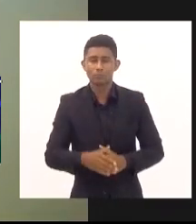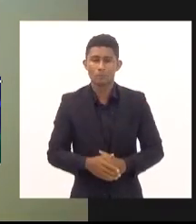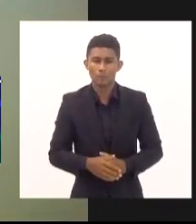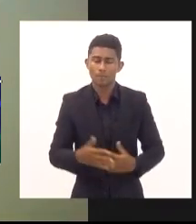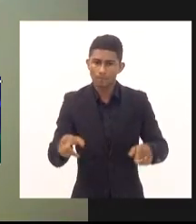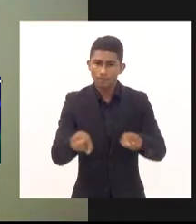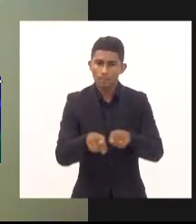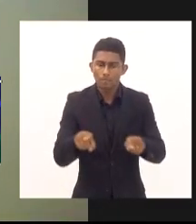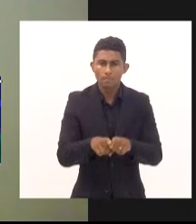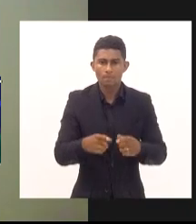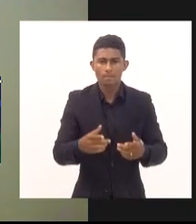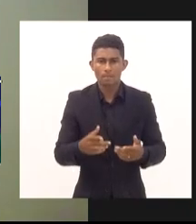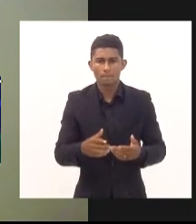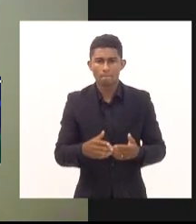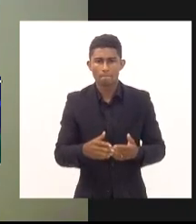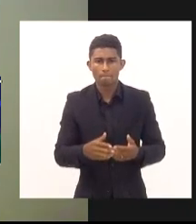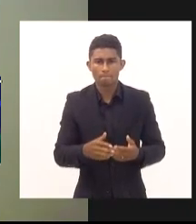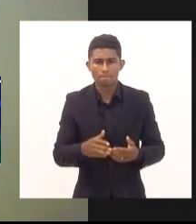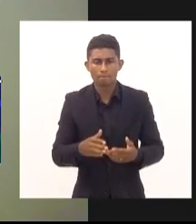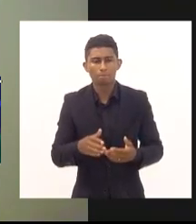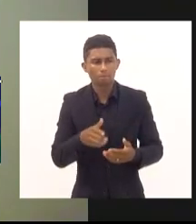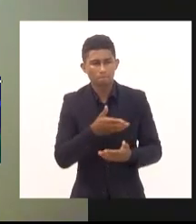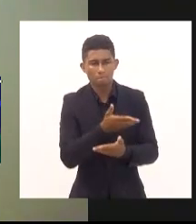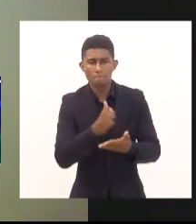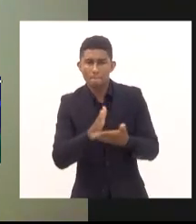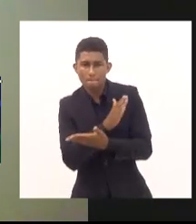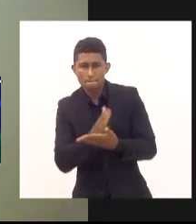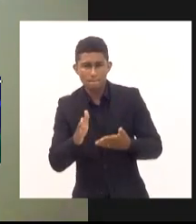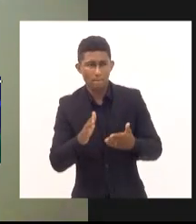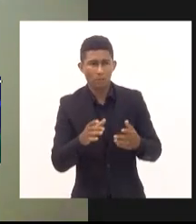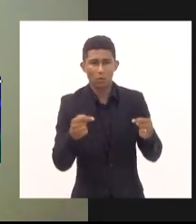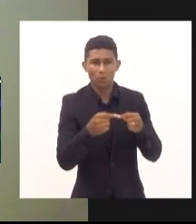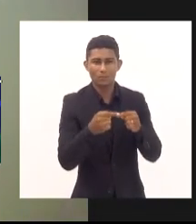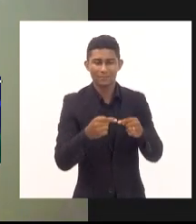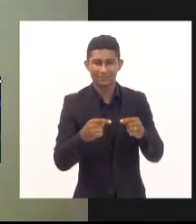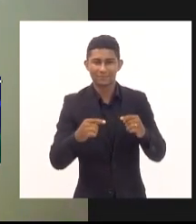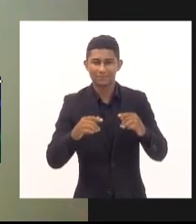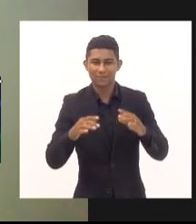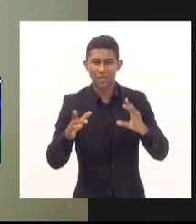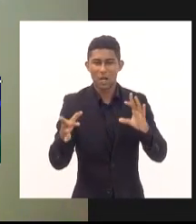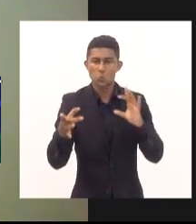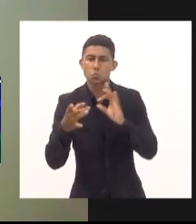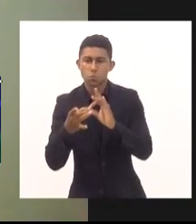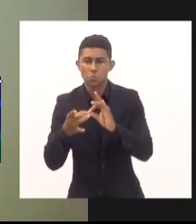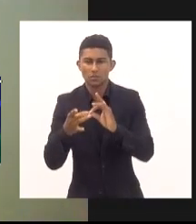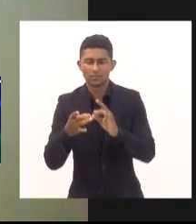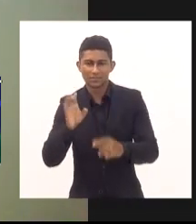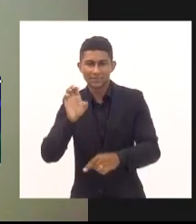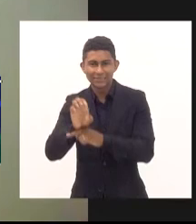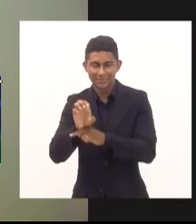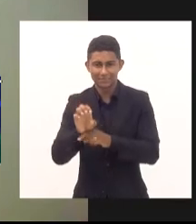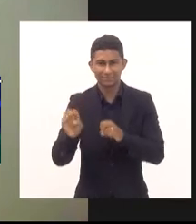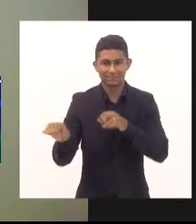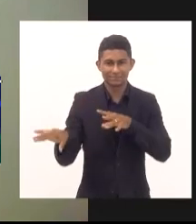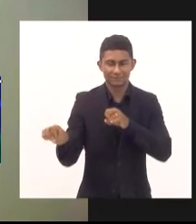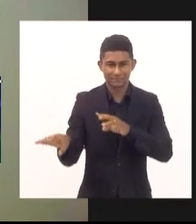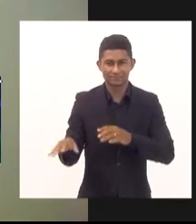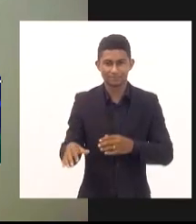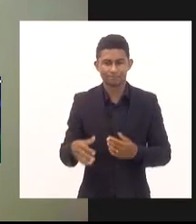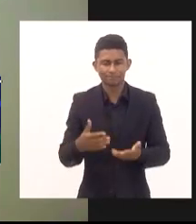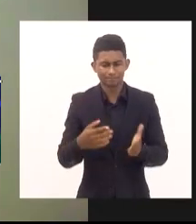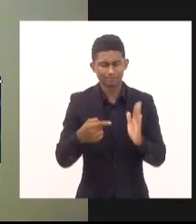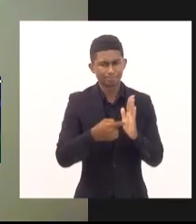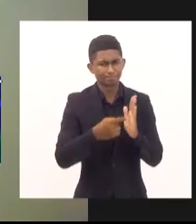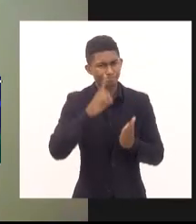nas unidades vinculadas ao sistema estadual de ensino. Essa resolução, ela criou algumas normativas